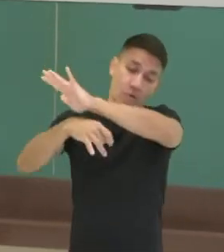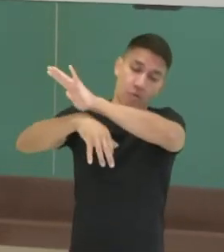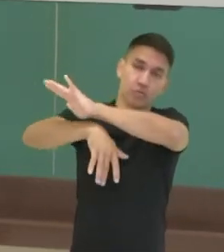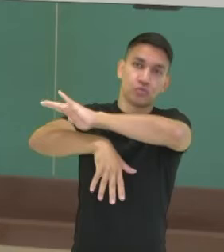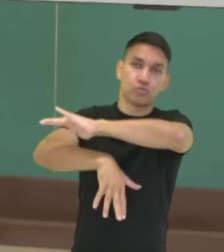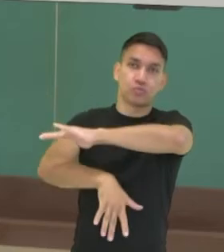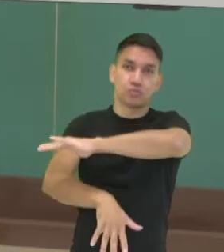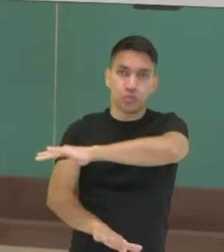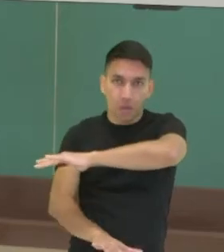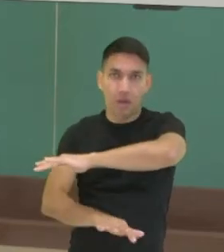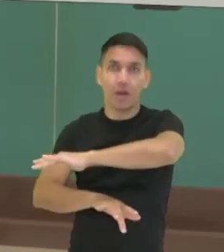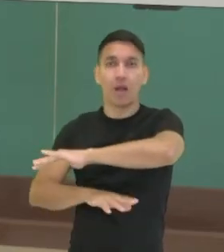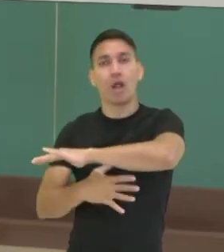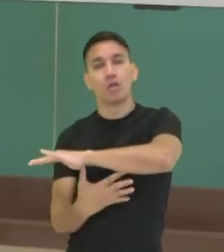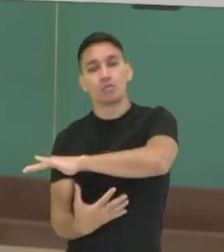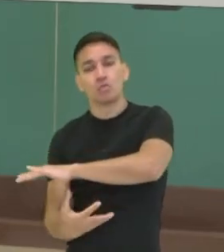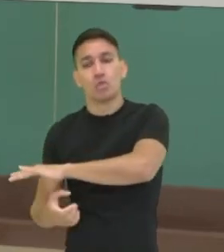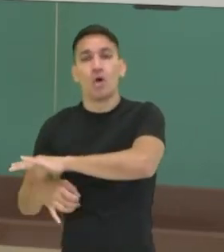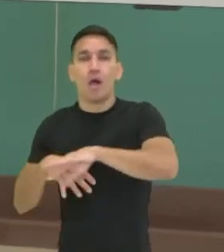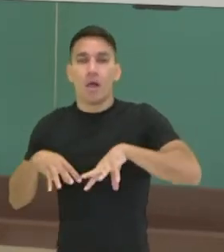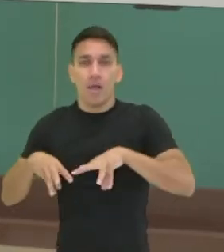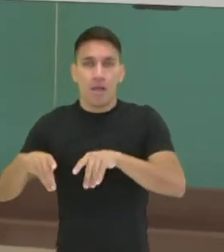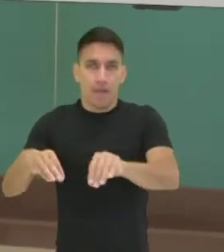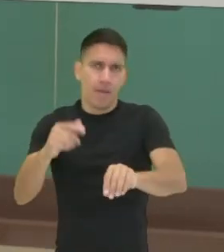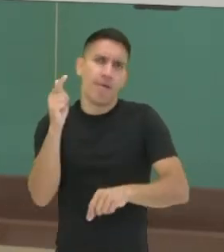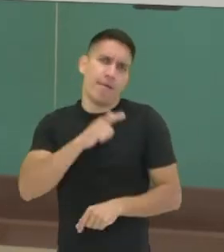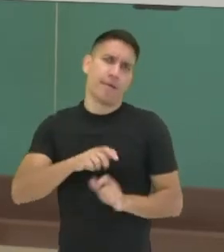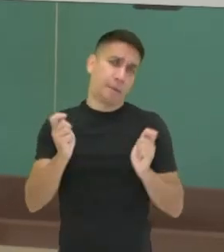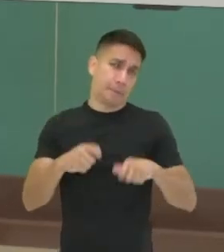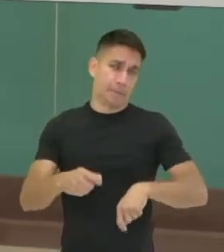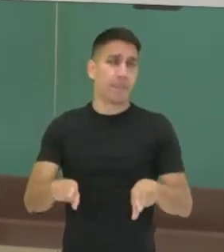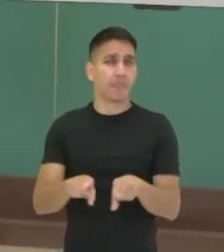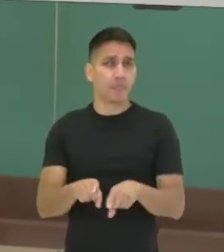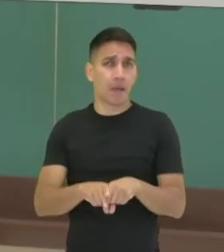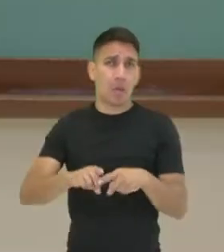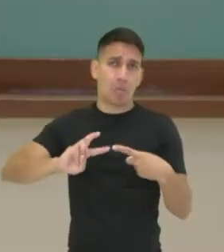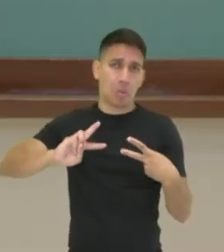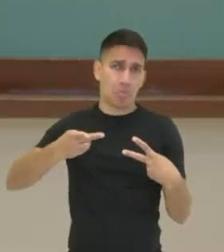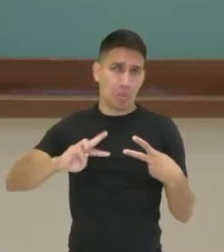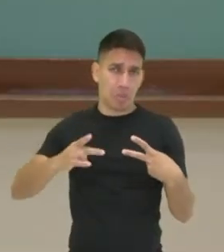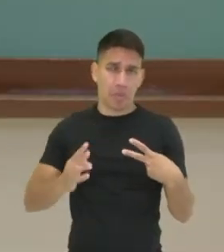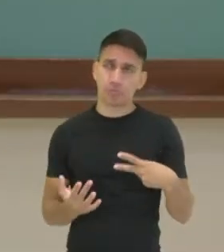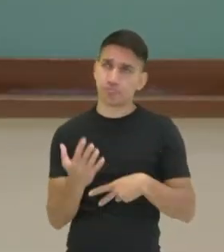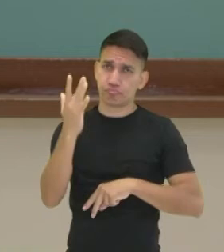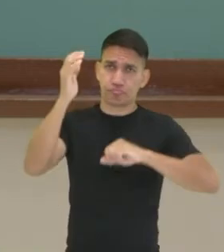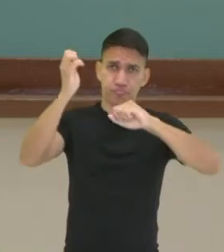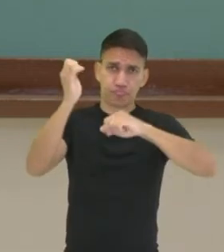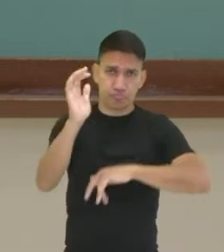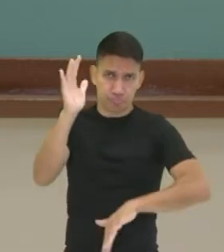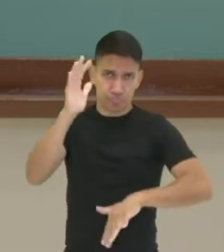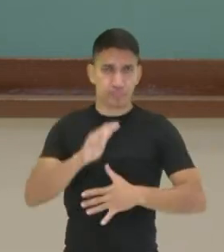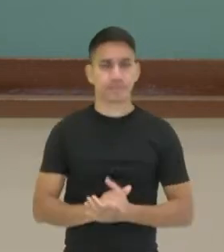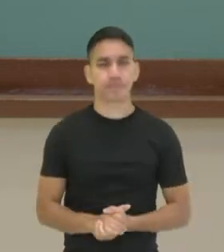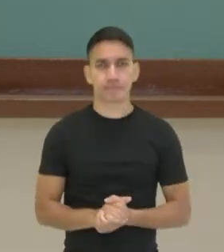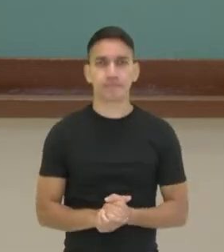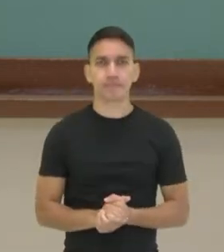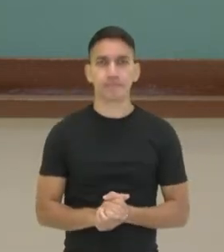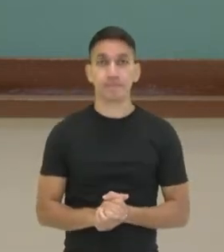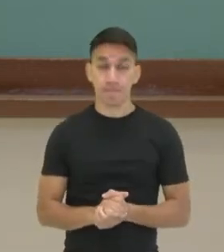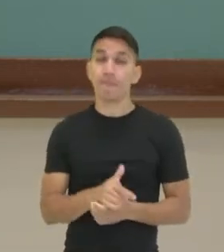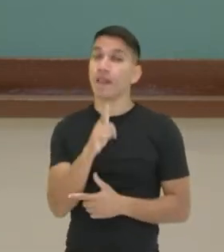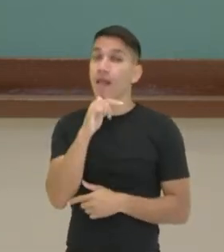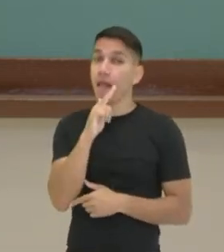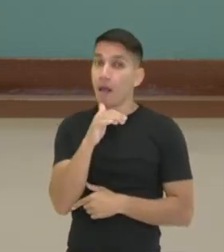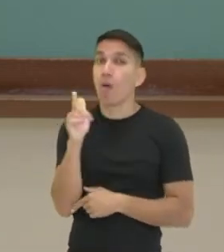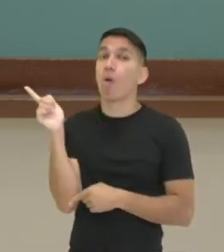lá embaixo, né, no subsolo lá, provavelmente, sob um leito de rocha e tudo mais. Parte dessa água pode ser absorvida